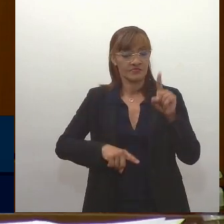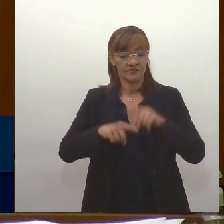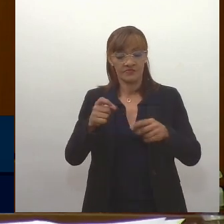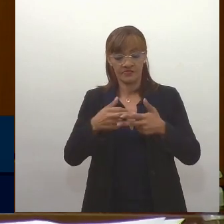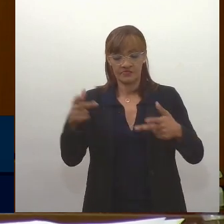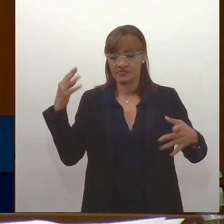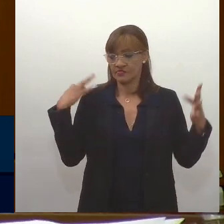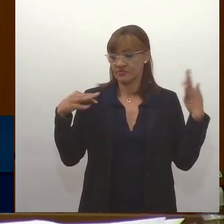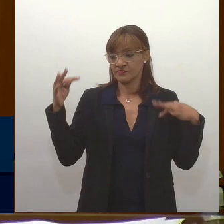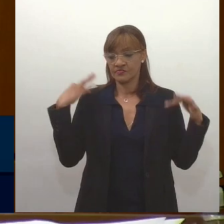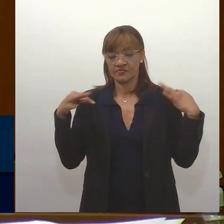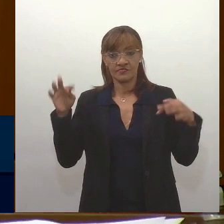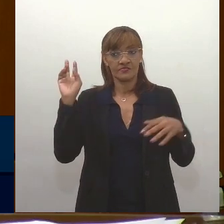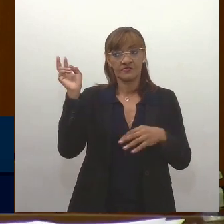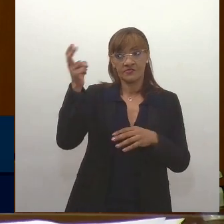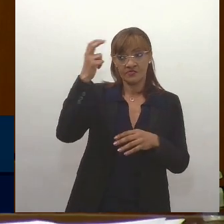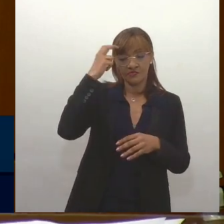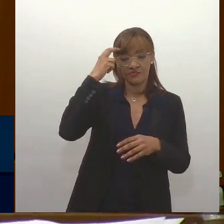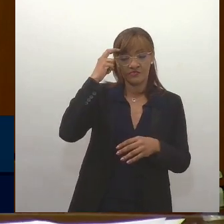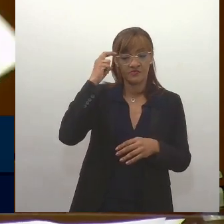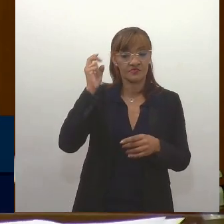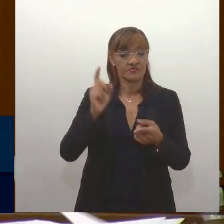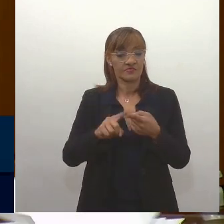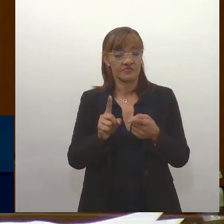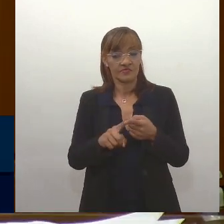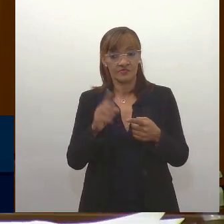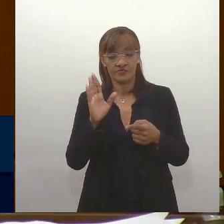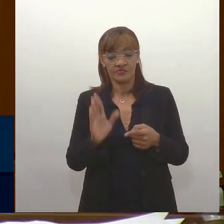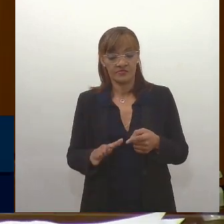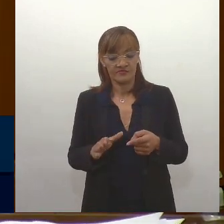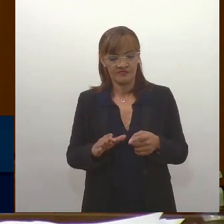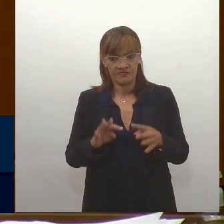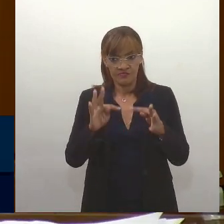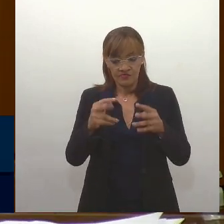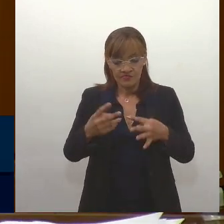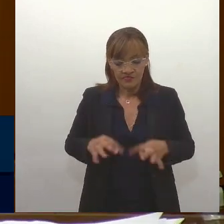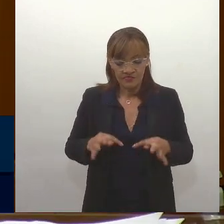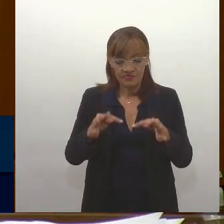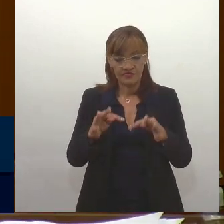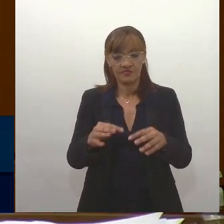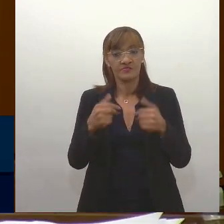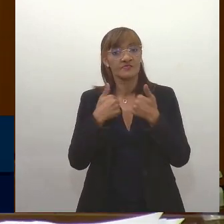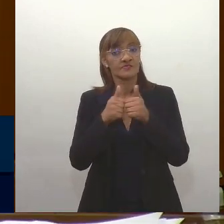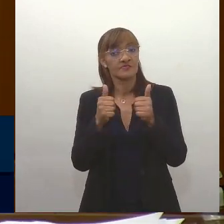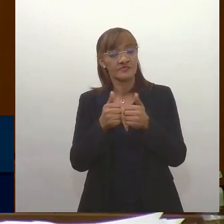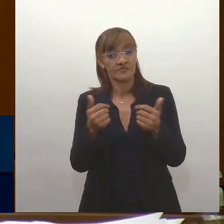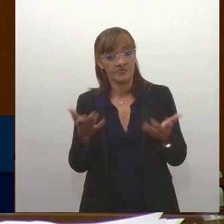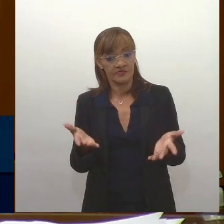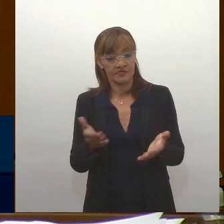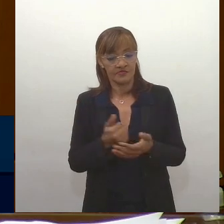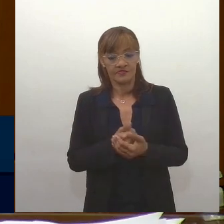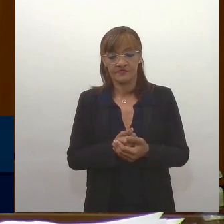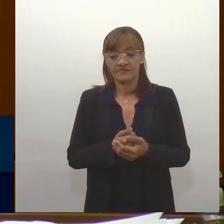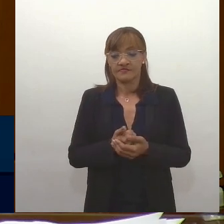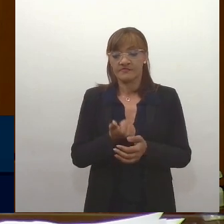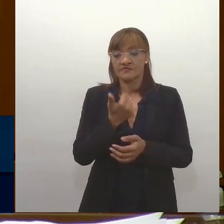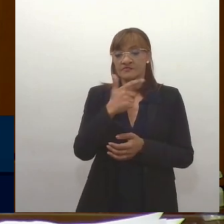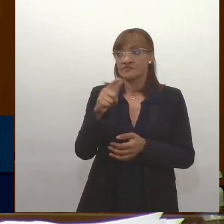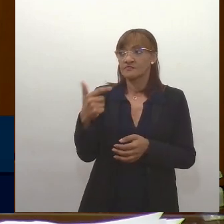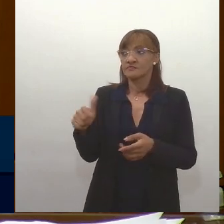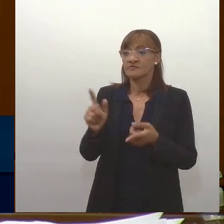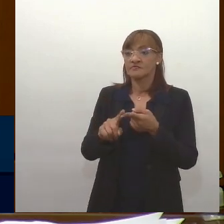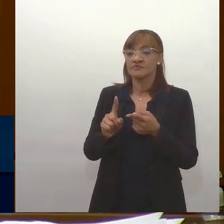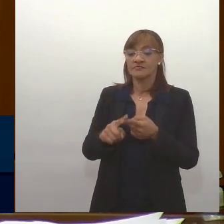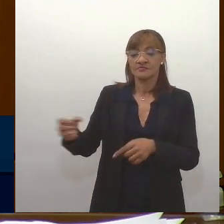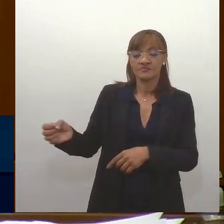acesso a recursos hídricos tecnologia e transporte entre as obras um novo viaduto que fará a